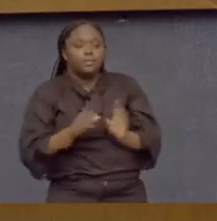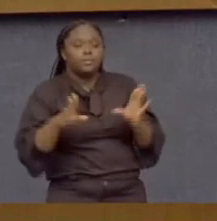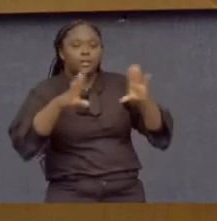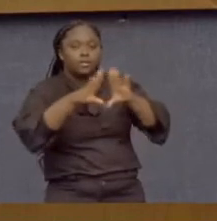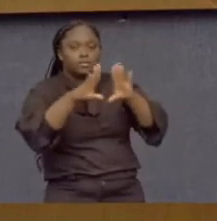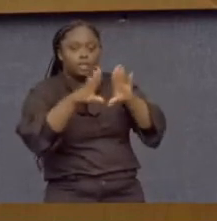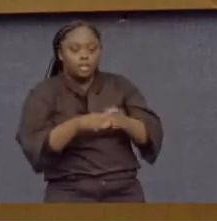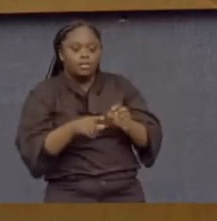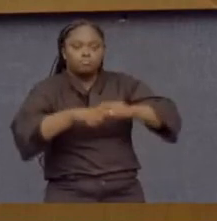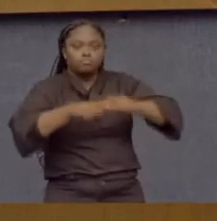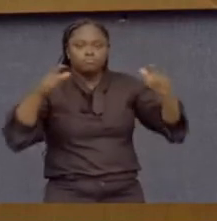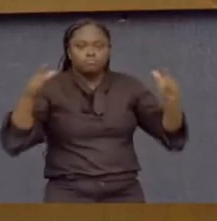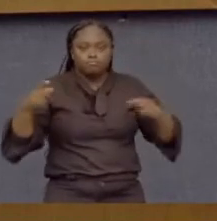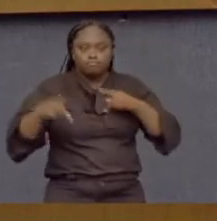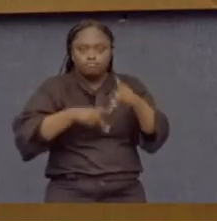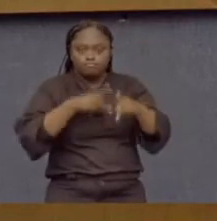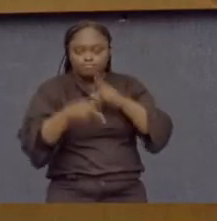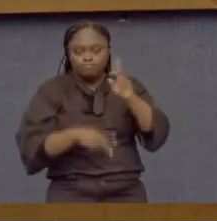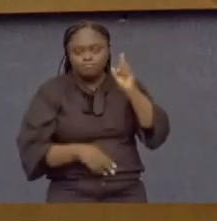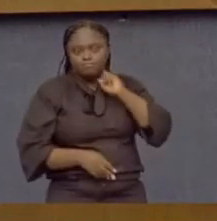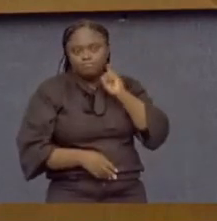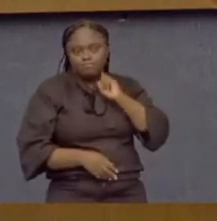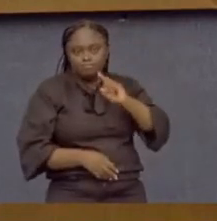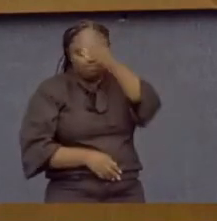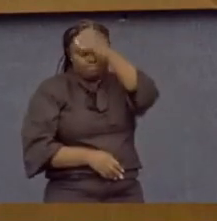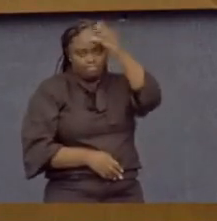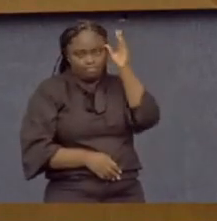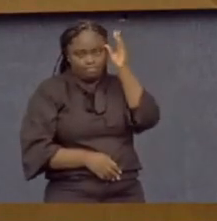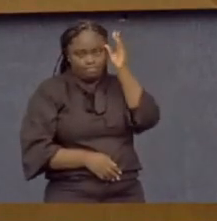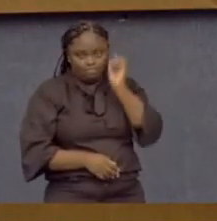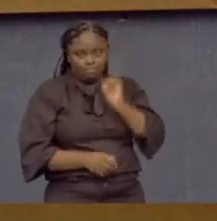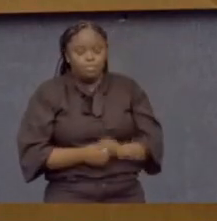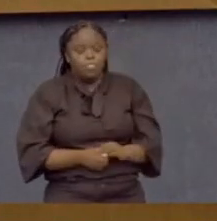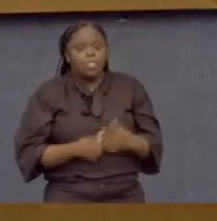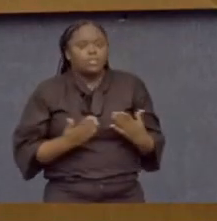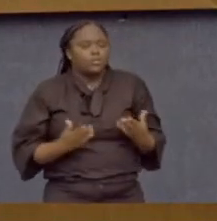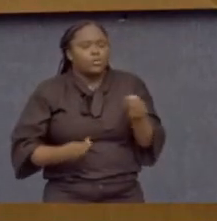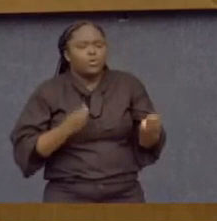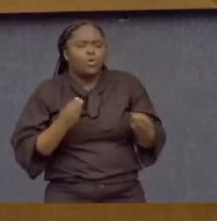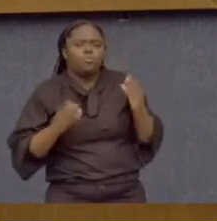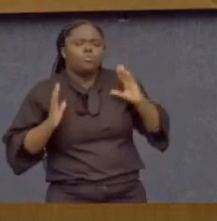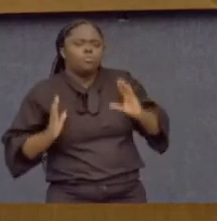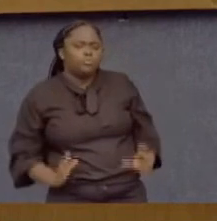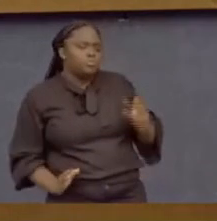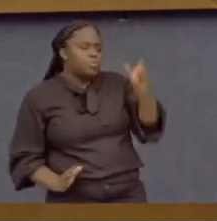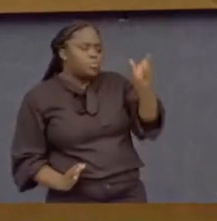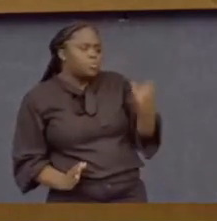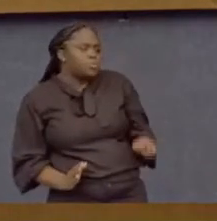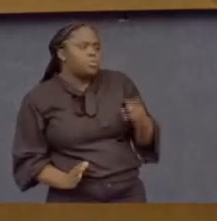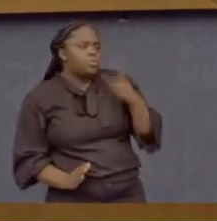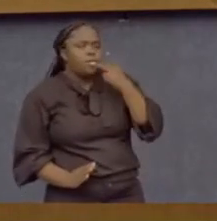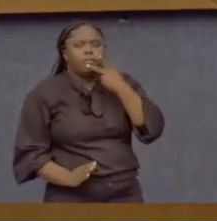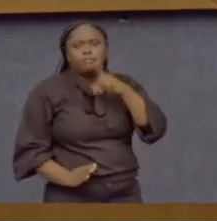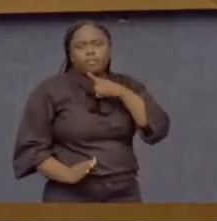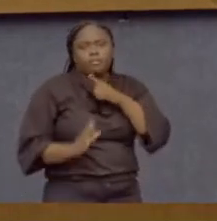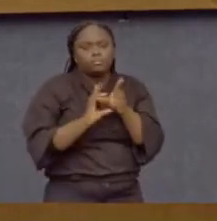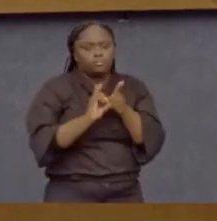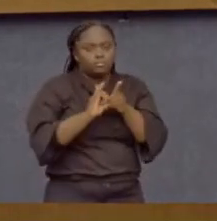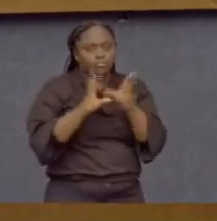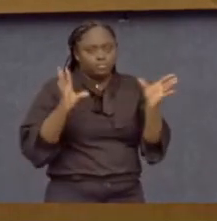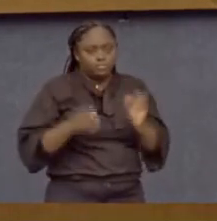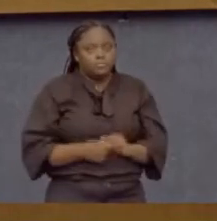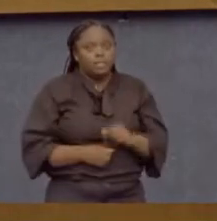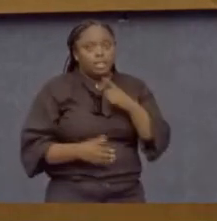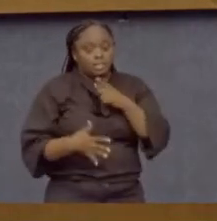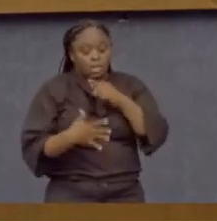Legislativa e a maioria dos parlamentares mineiros da Câmara Federal. Isso não é uma postura de alguém que se declara um democrata. Tem